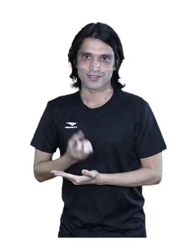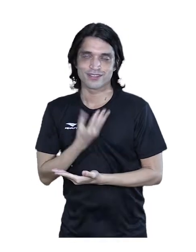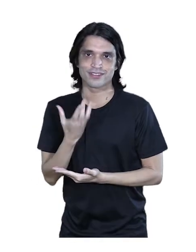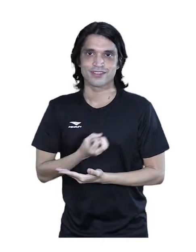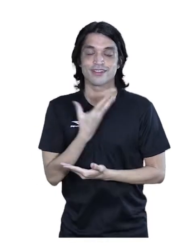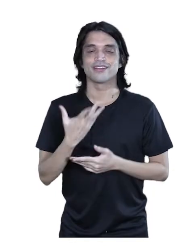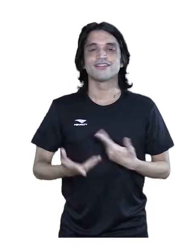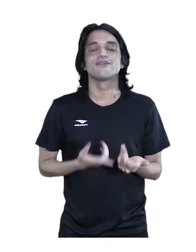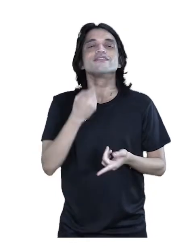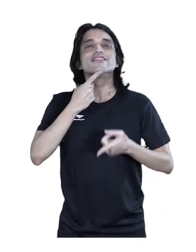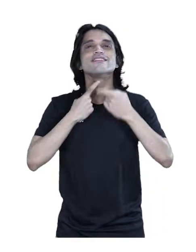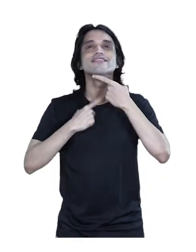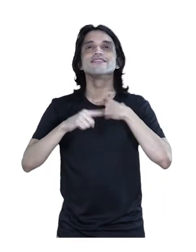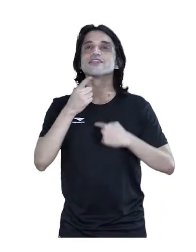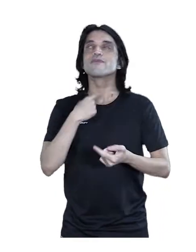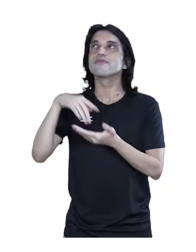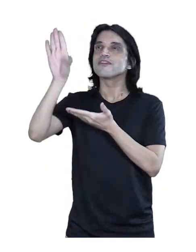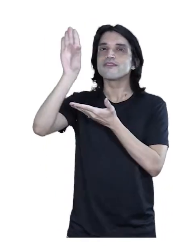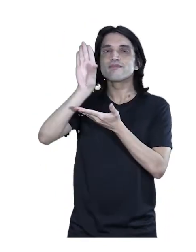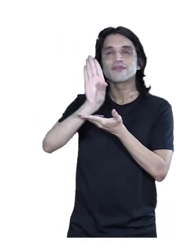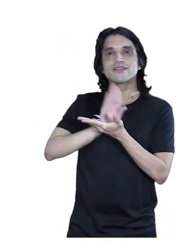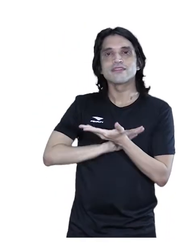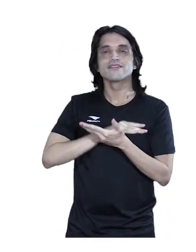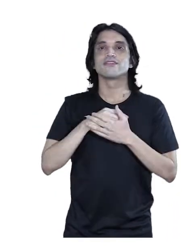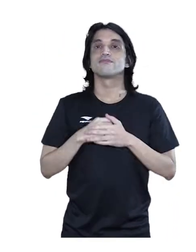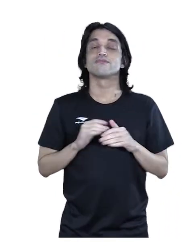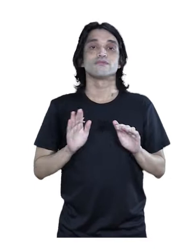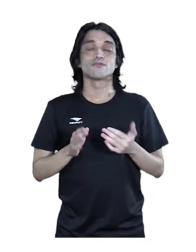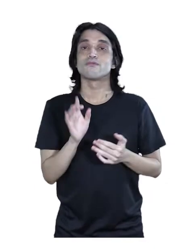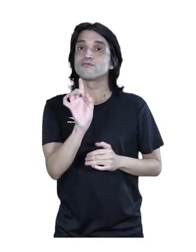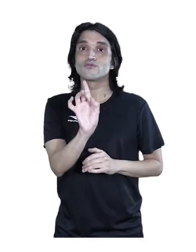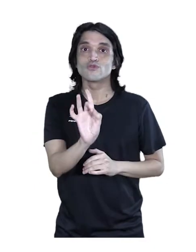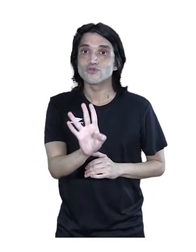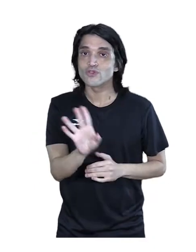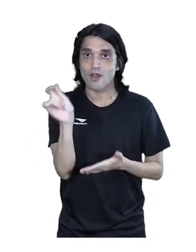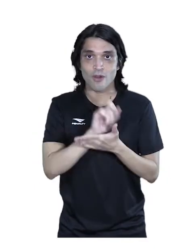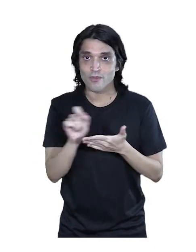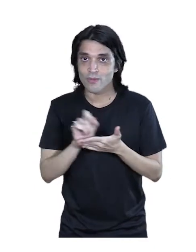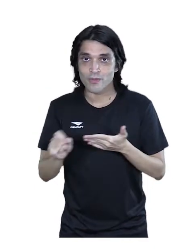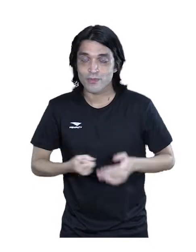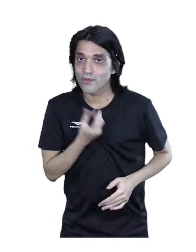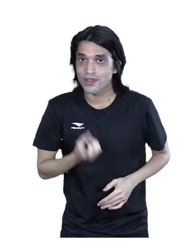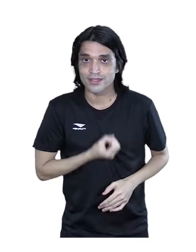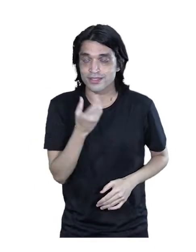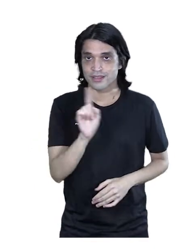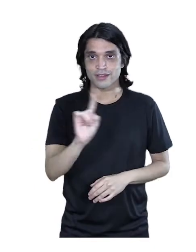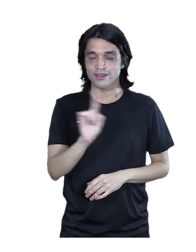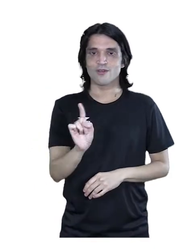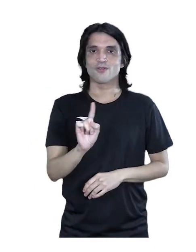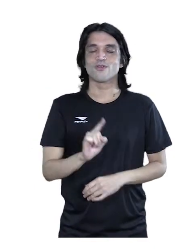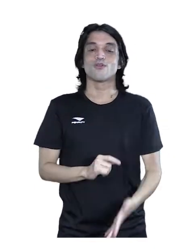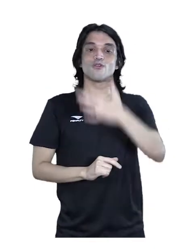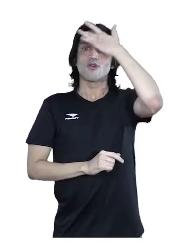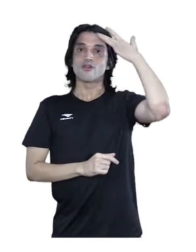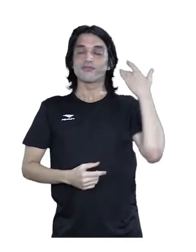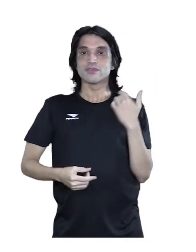esse desejo de imitação dos poetas brasileiros não era restrito à poesia. Os escritores de nosso país